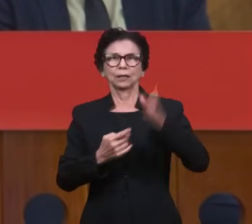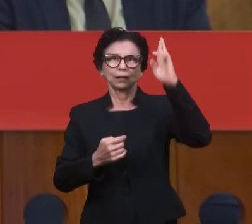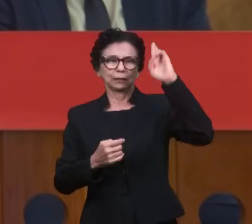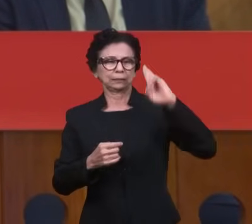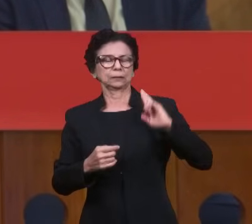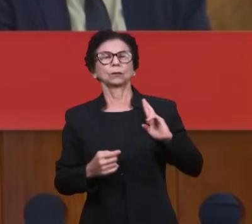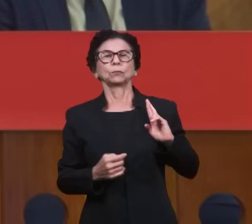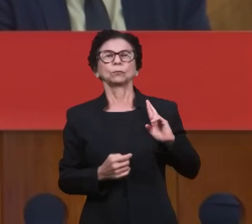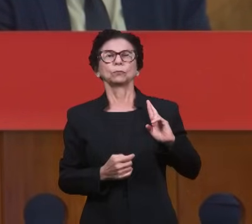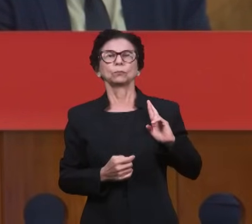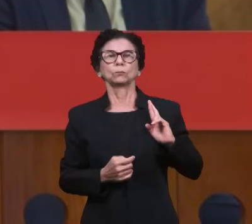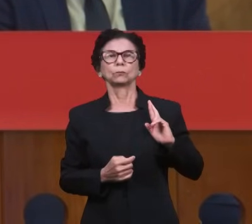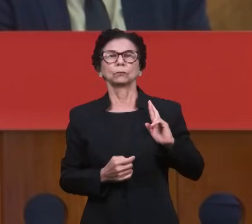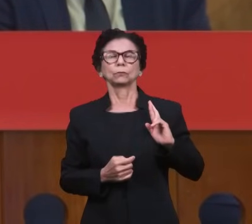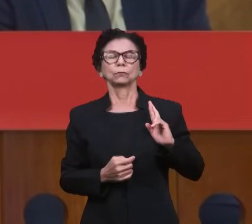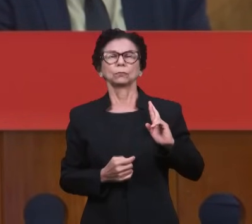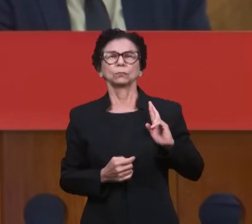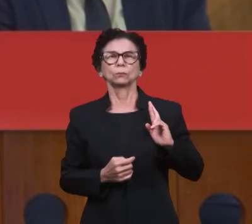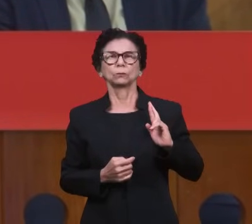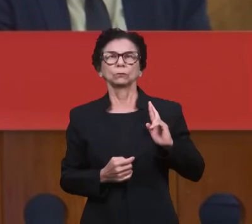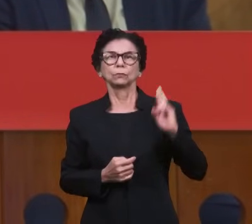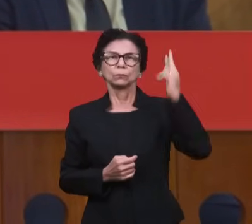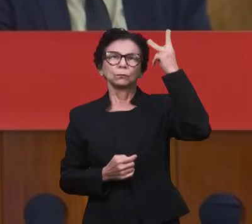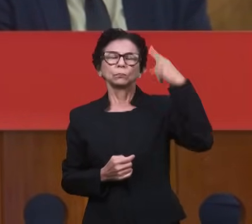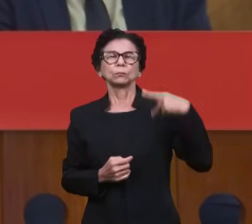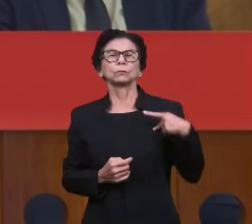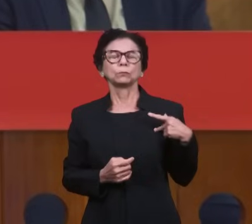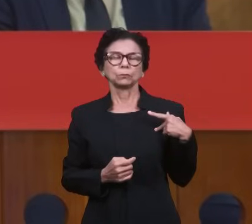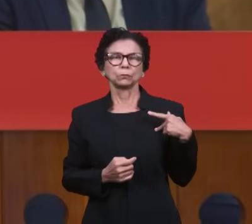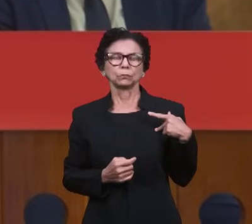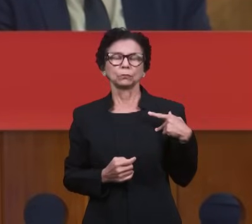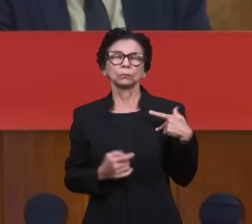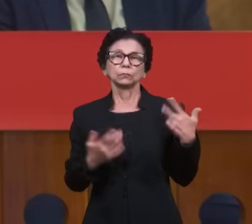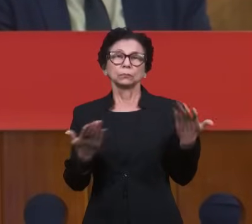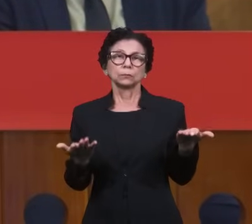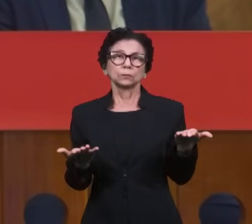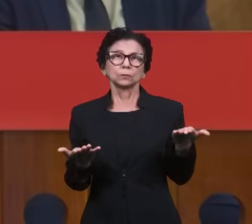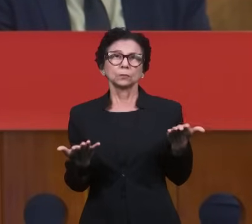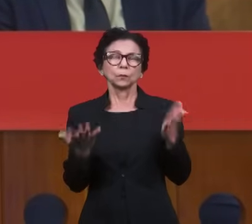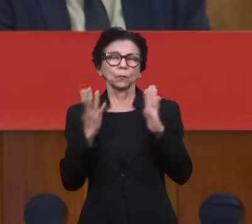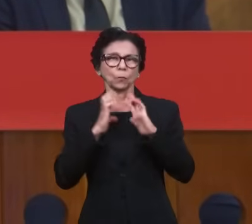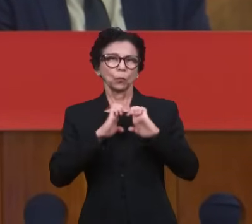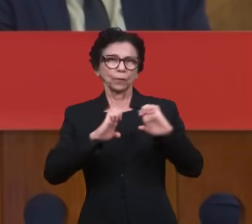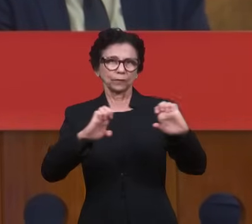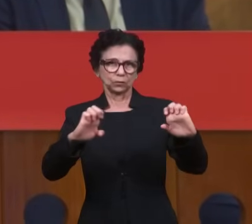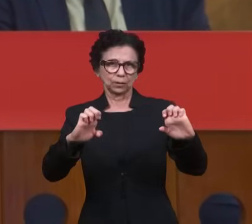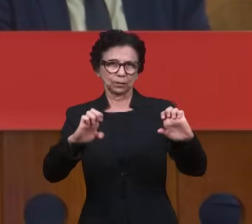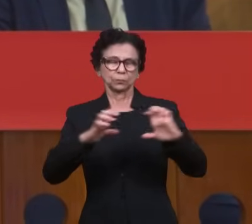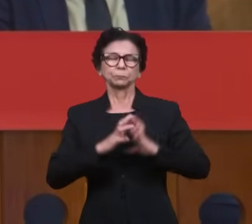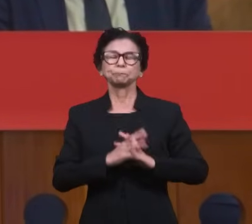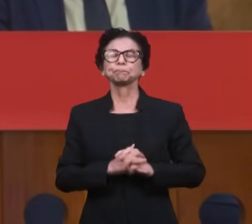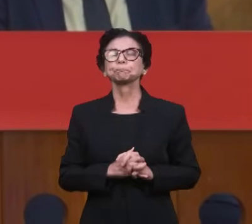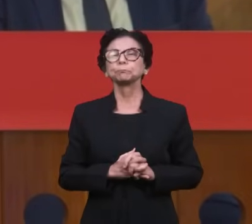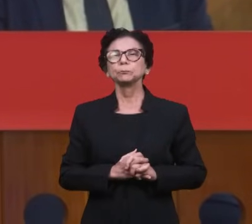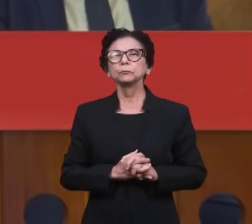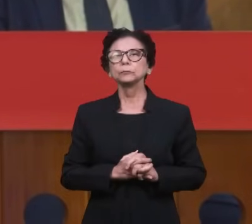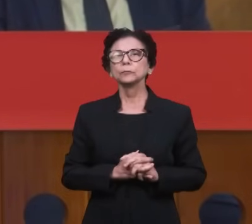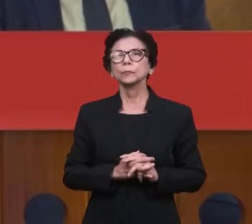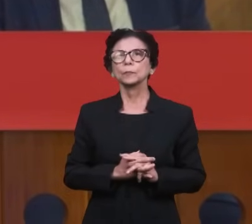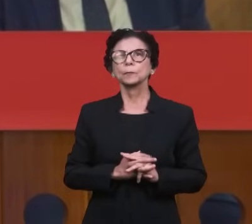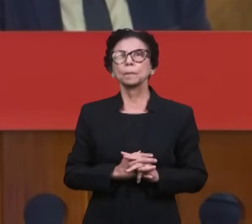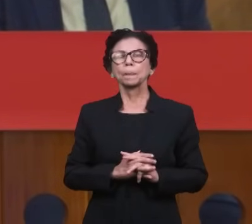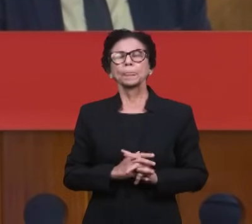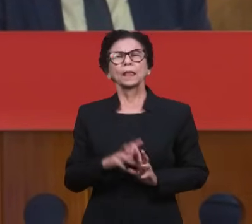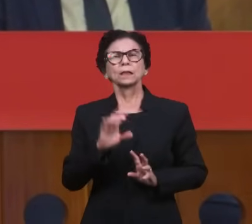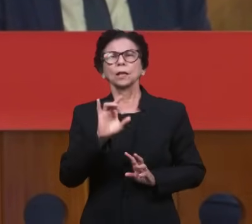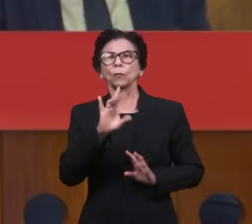não pode. Então, o Evangelho, quando se fala o Evangelho, fala de modo geral, as pessoas pensam, são os evangélicos.